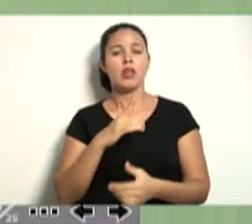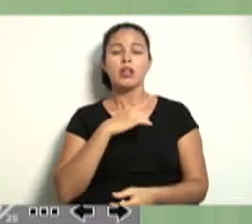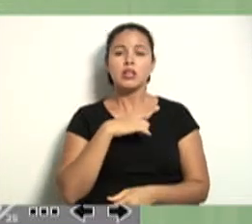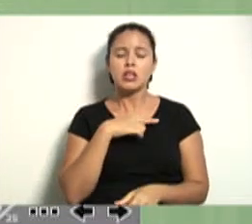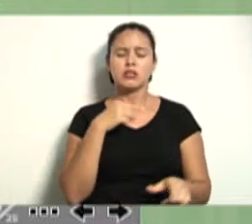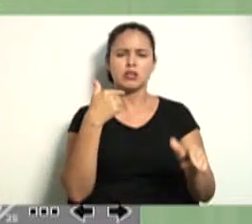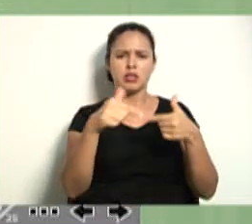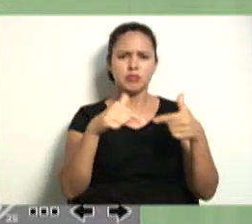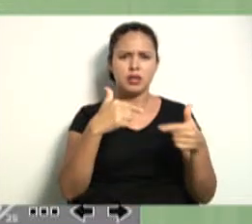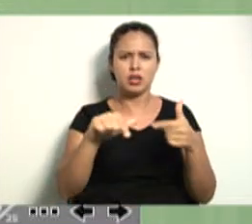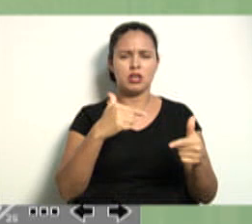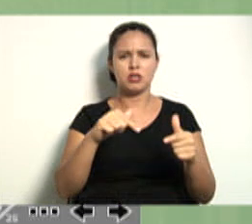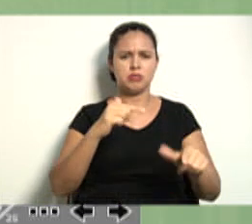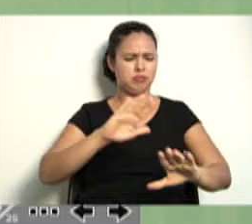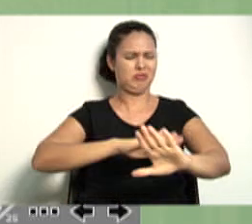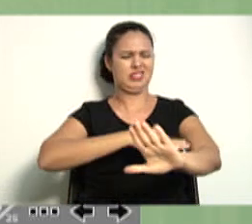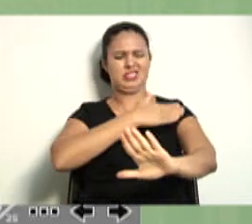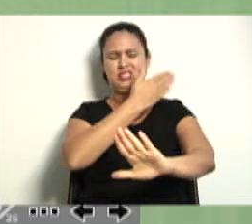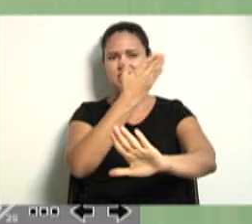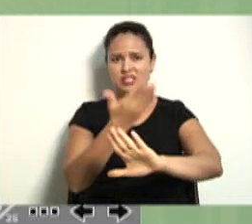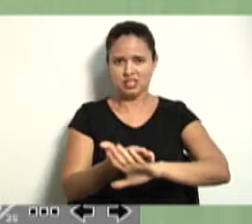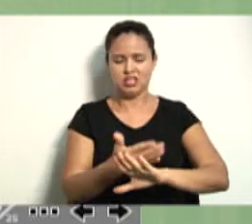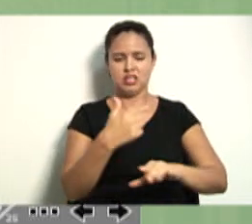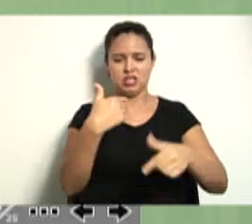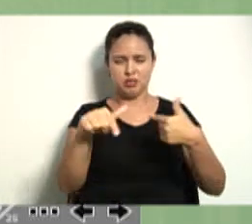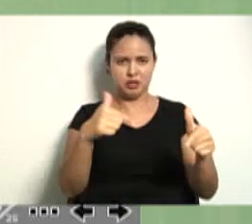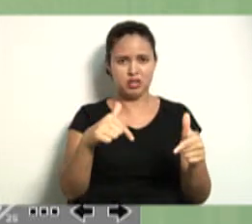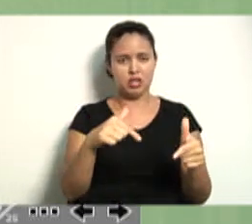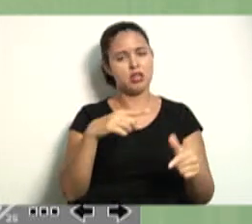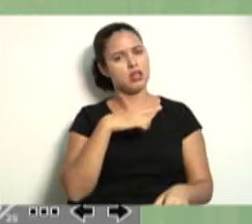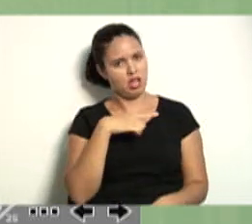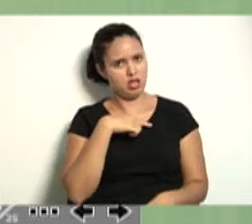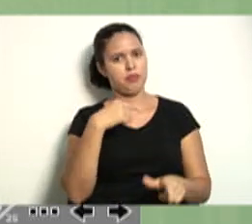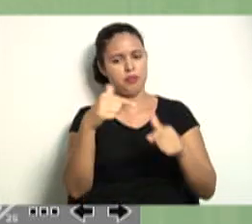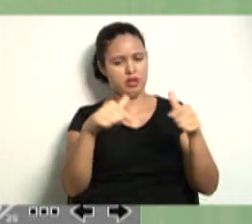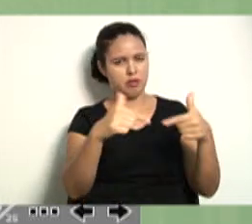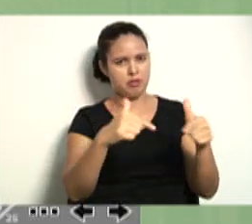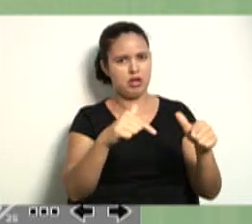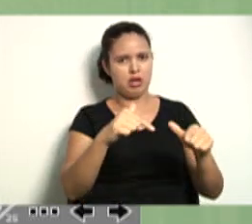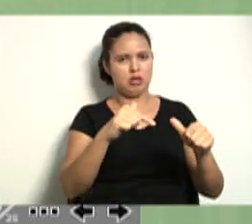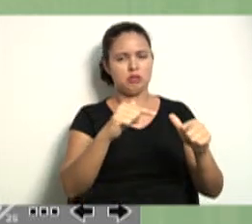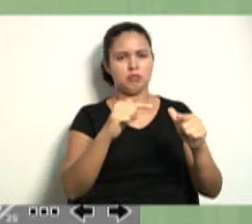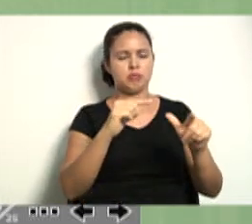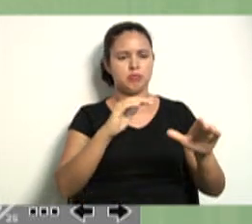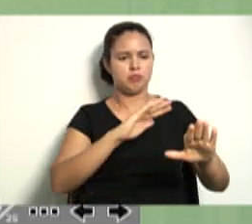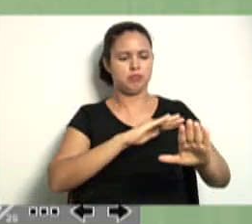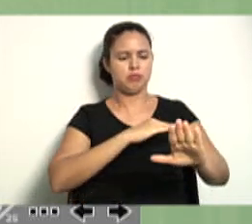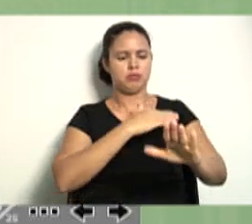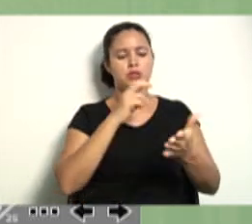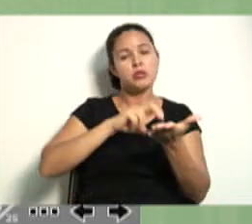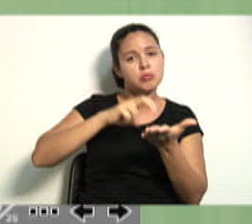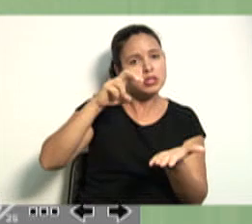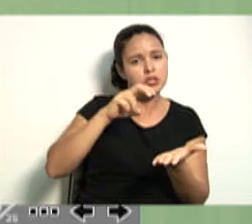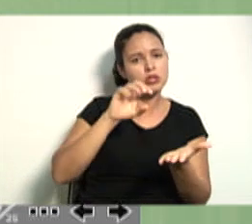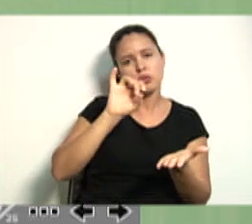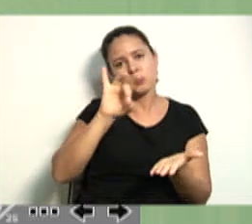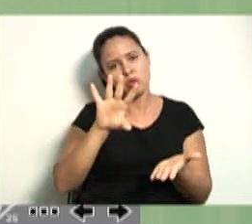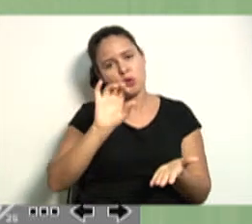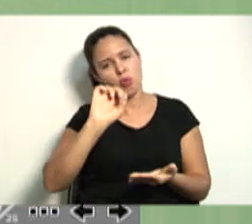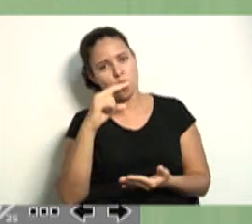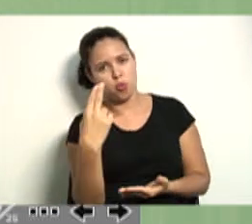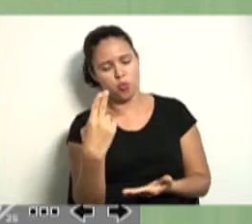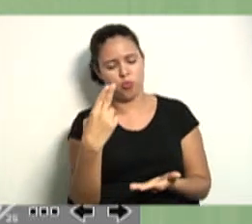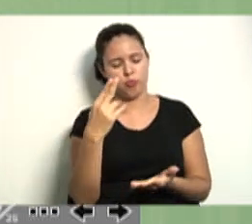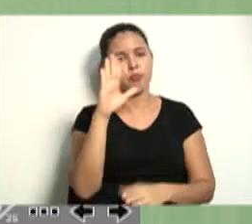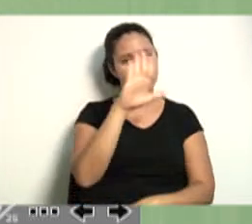Existem aqueles que trabalham na indústria. Ao contrário, existem aqueles que trabalham nos campos, na